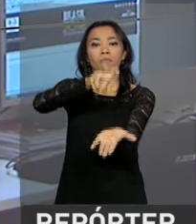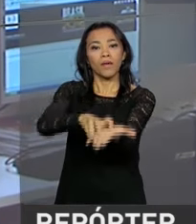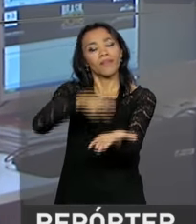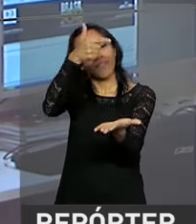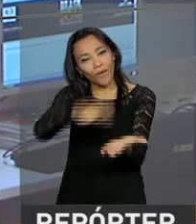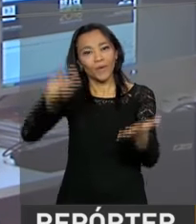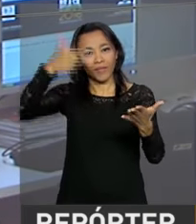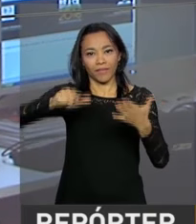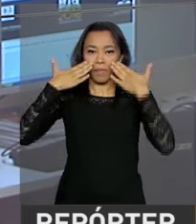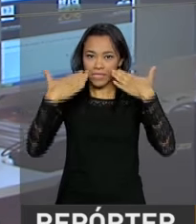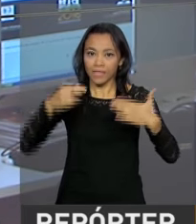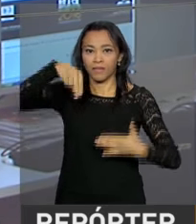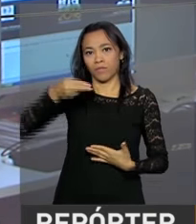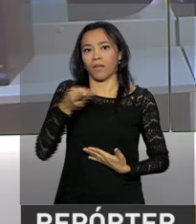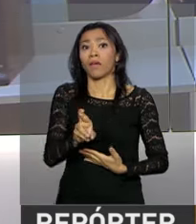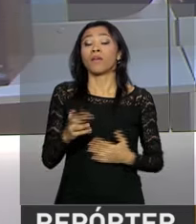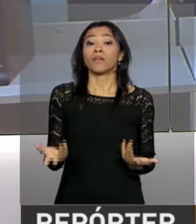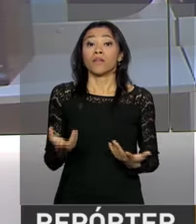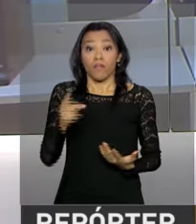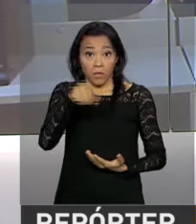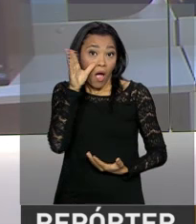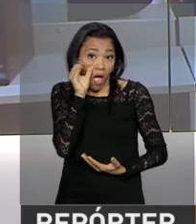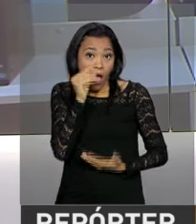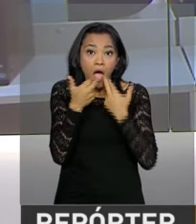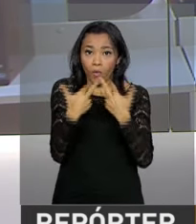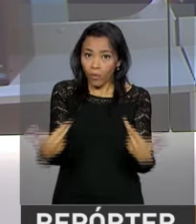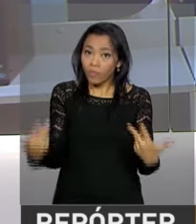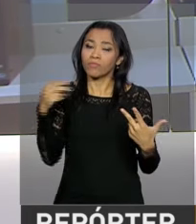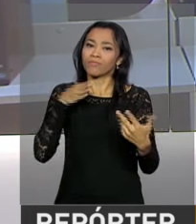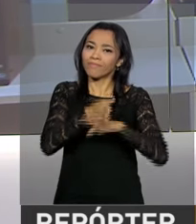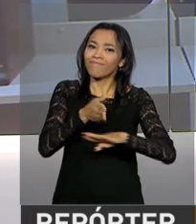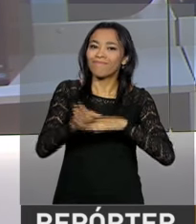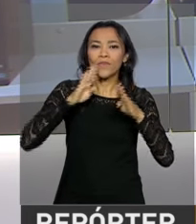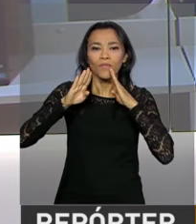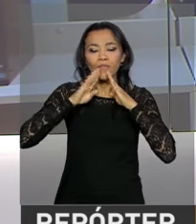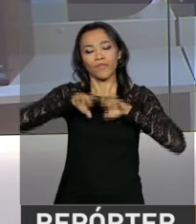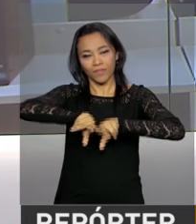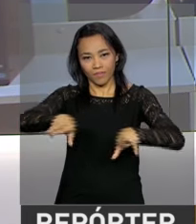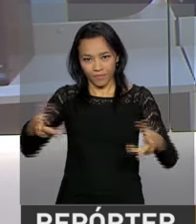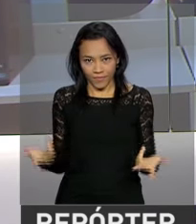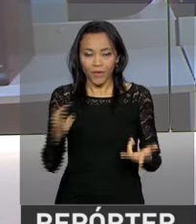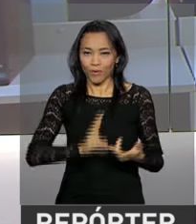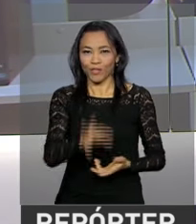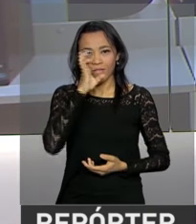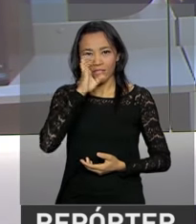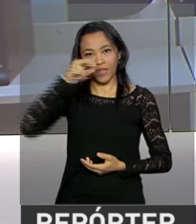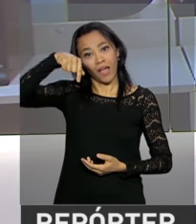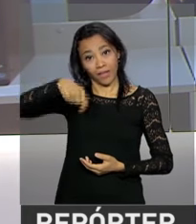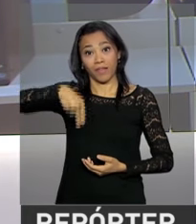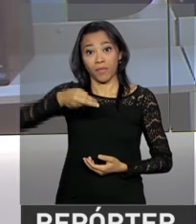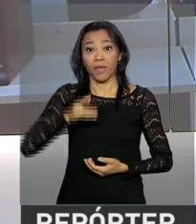na próxima edição do Repórter NBR. Você pode acompanhar também as novidades em nossas redes sociais. Continue